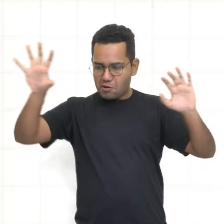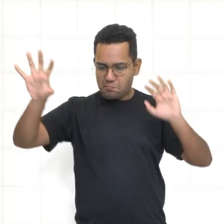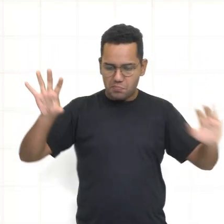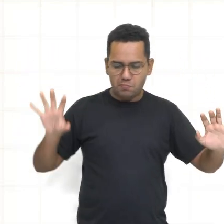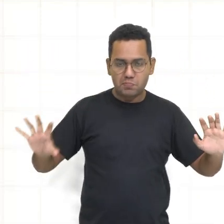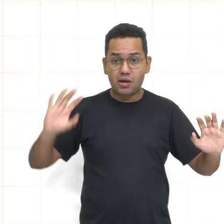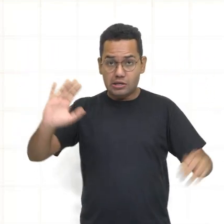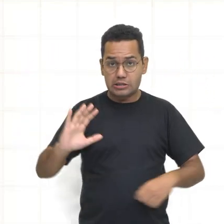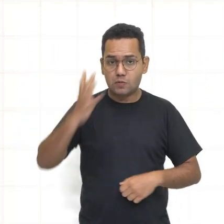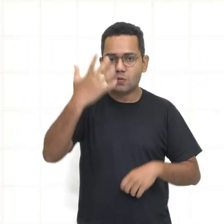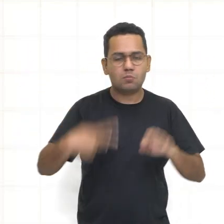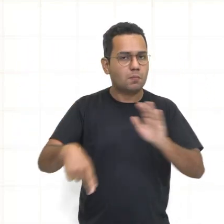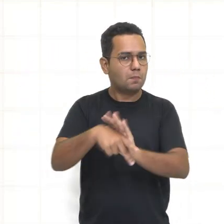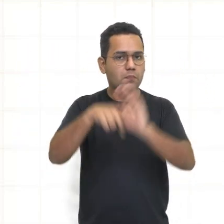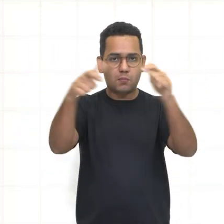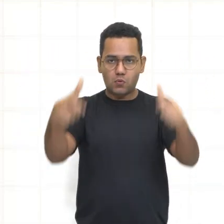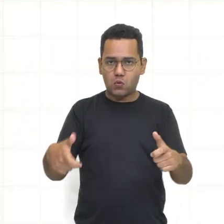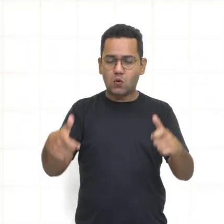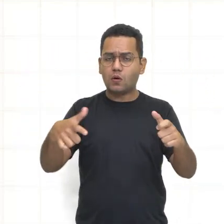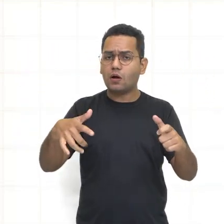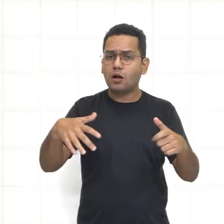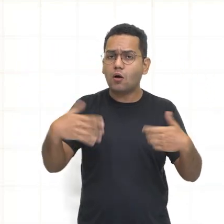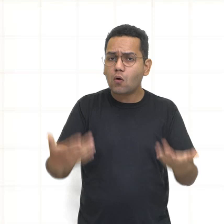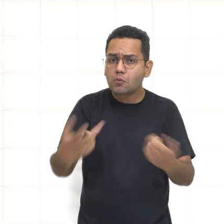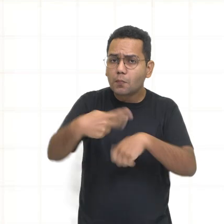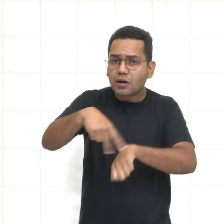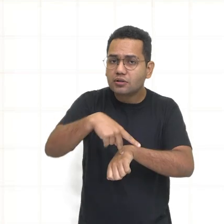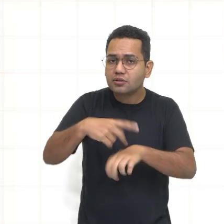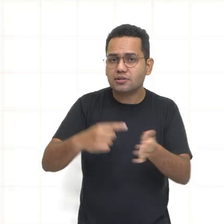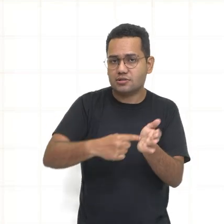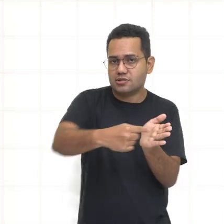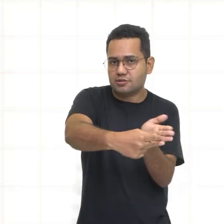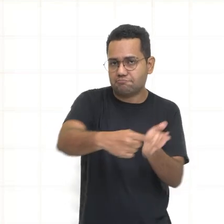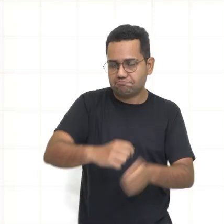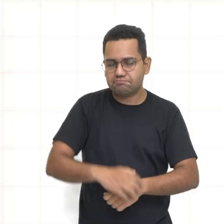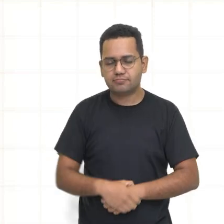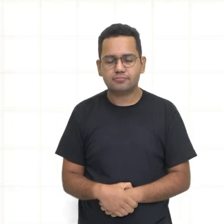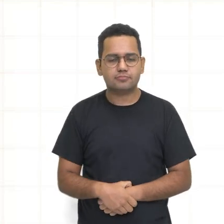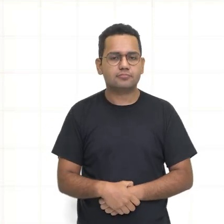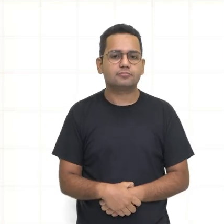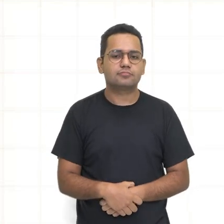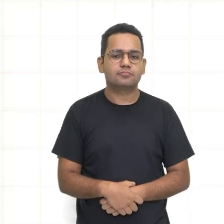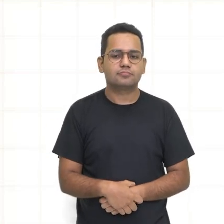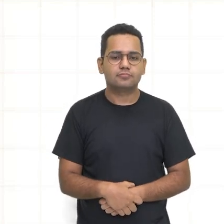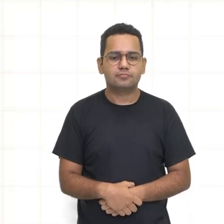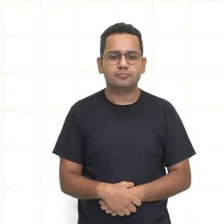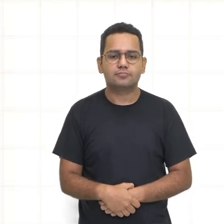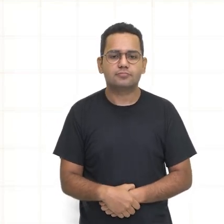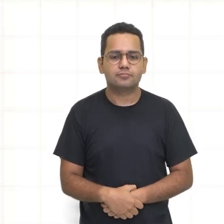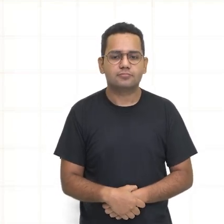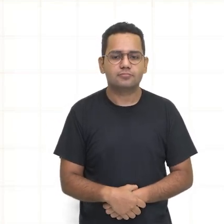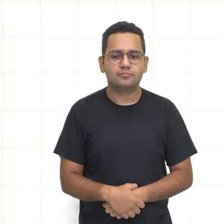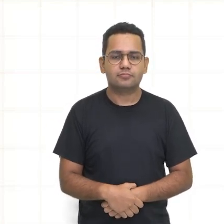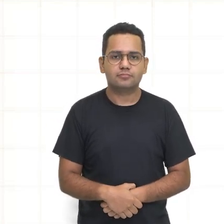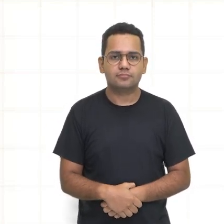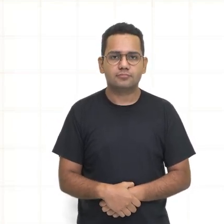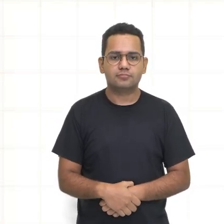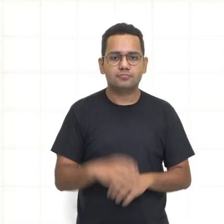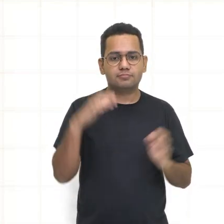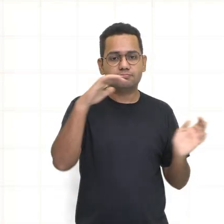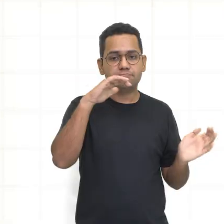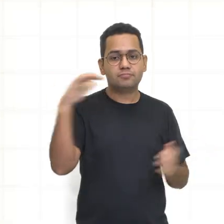conflitos estão num único território, que é justamente o quê? A Síria. E agora, nós trouxemos para